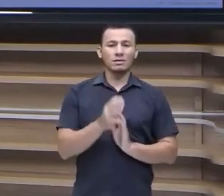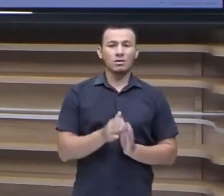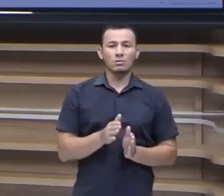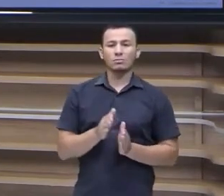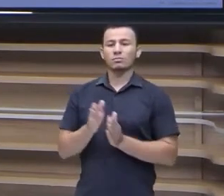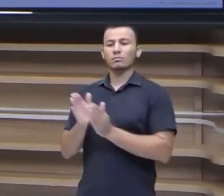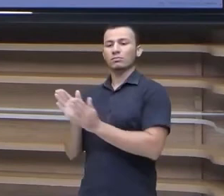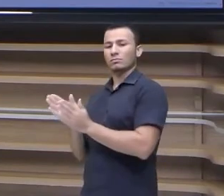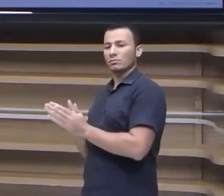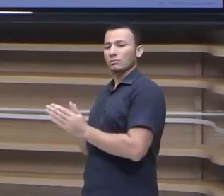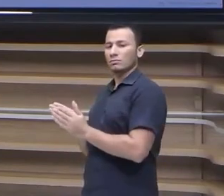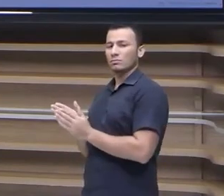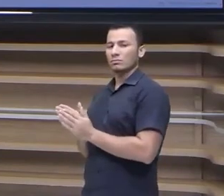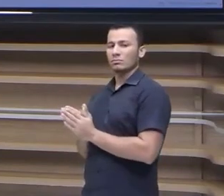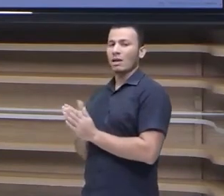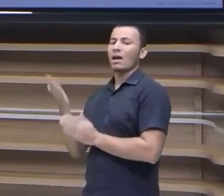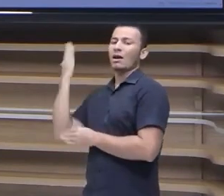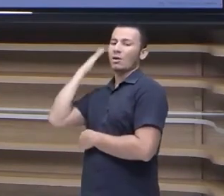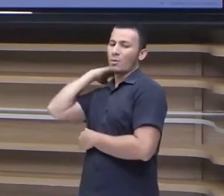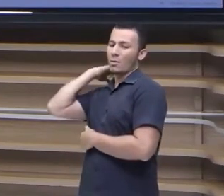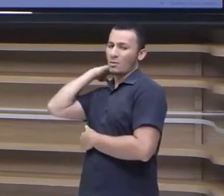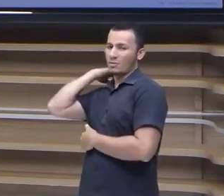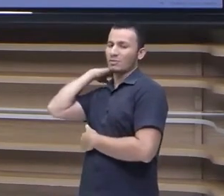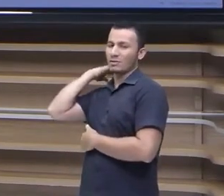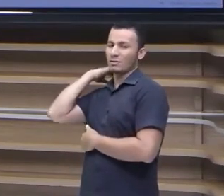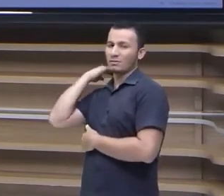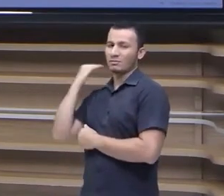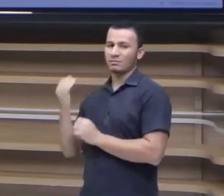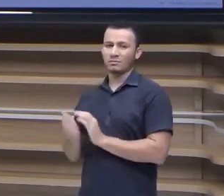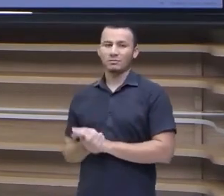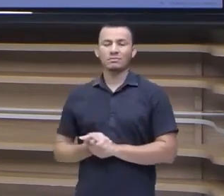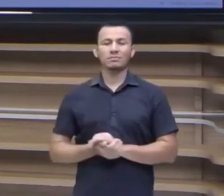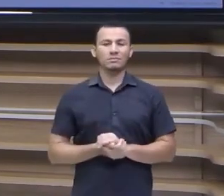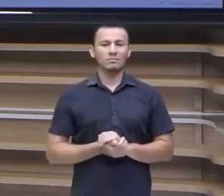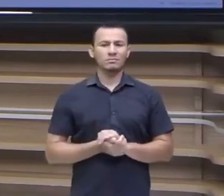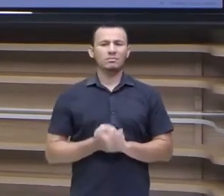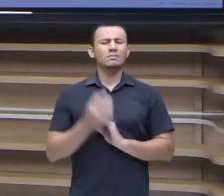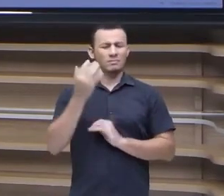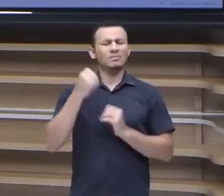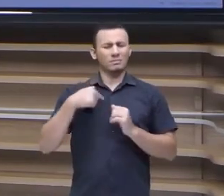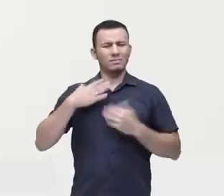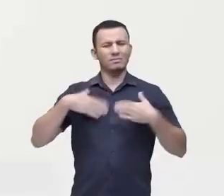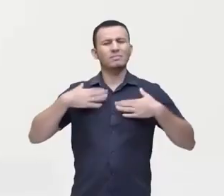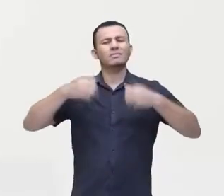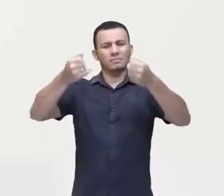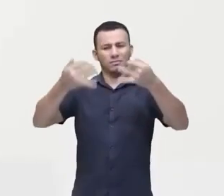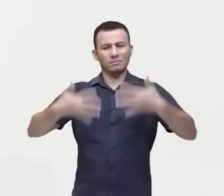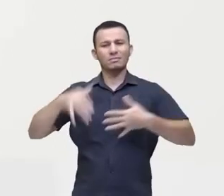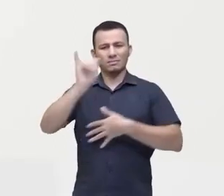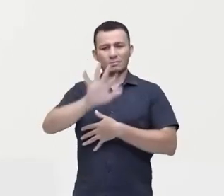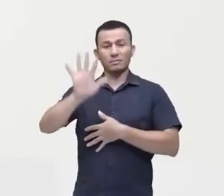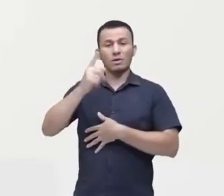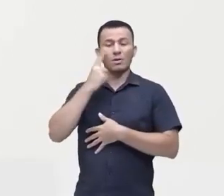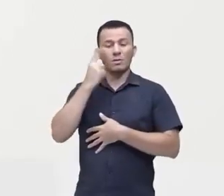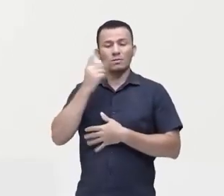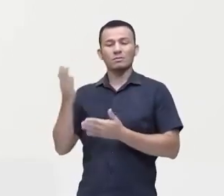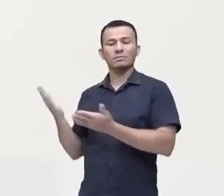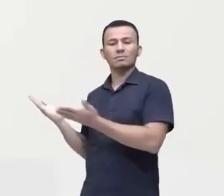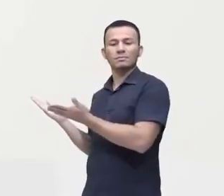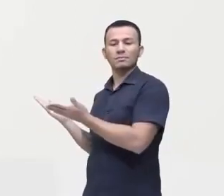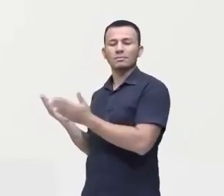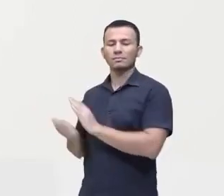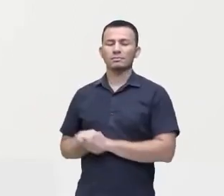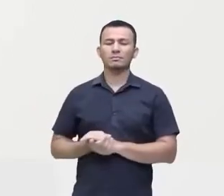eu fico de costa. Para entendermos melhor, vamos ver a imagem. Aqui, ó,